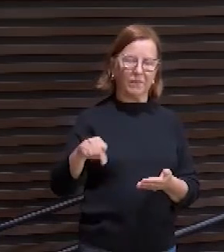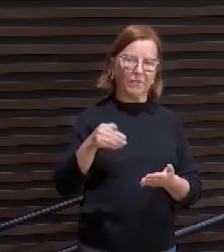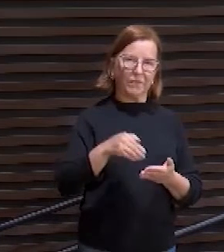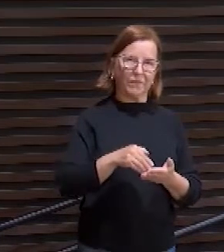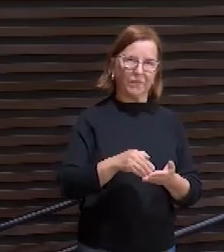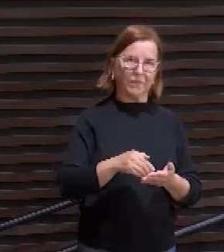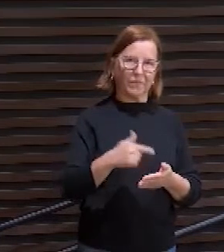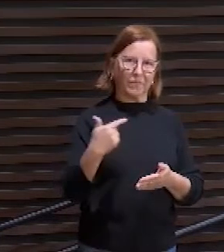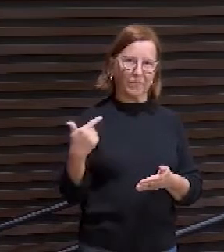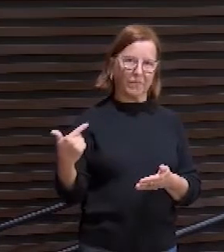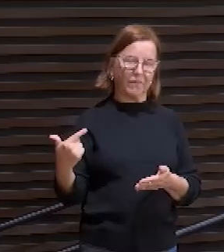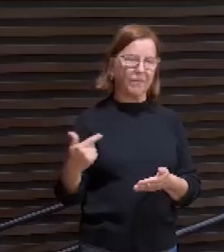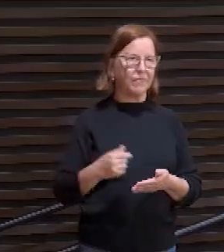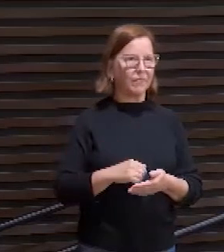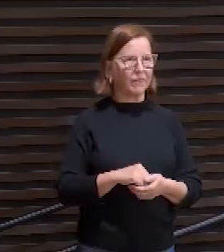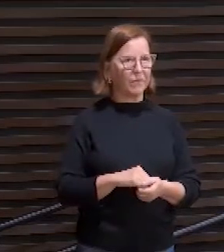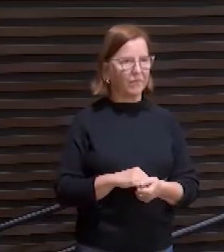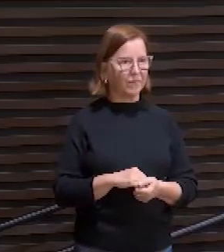a 22.